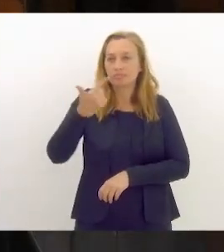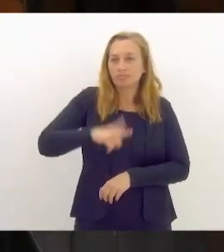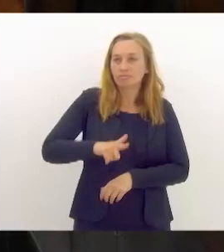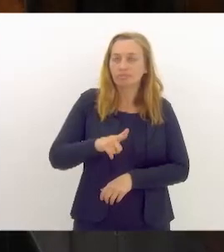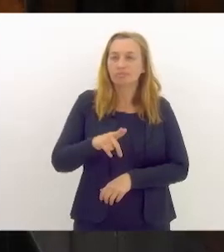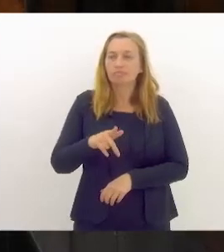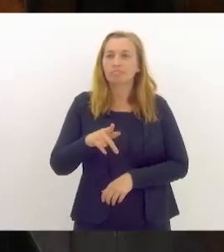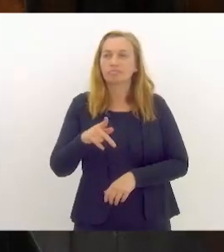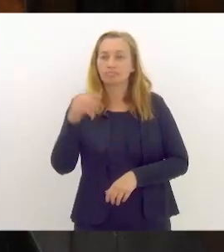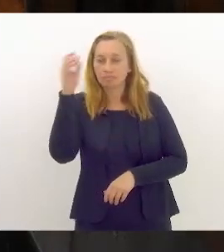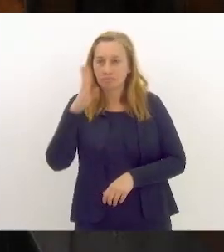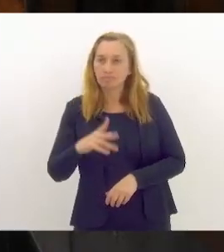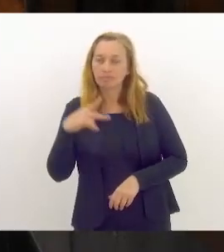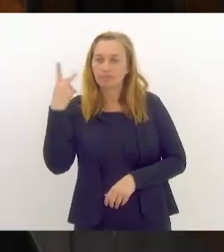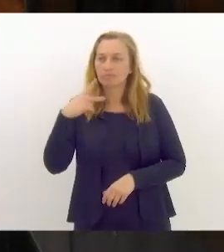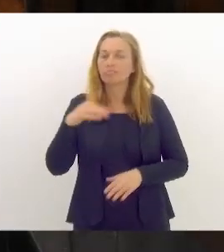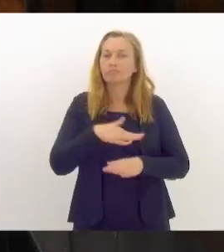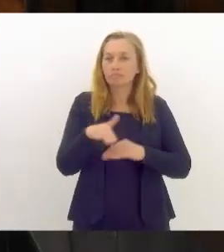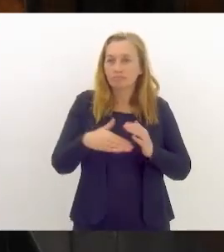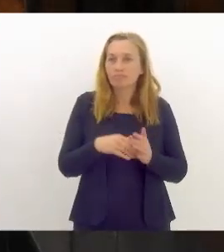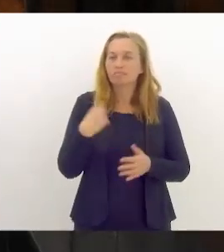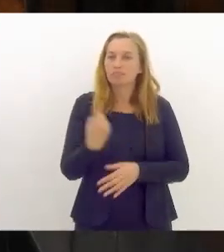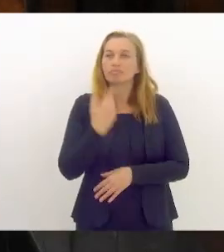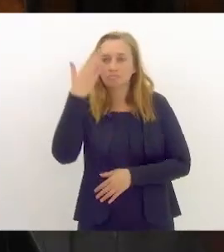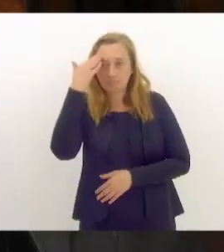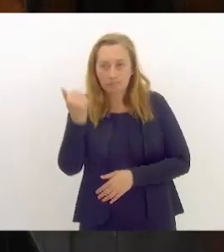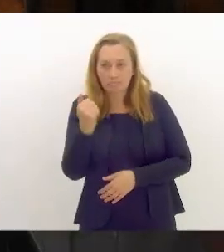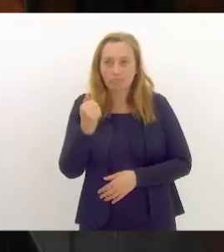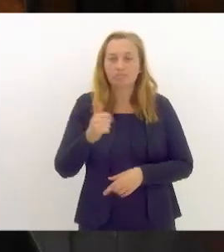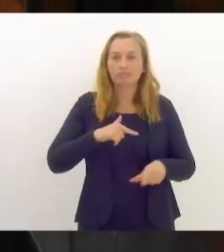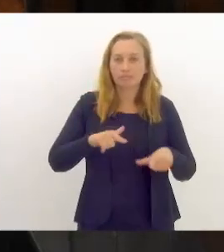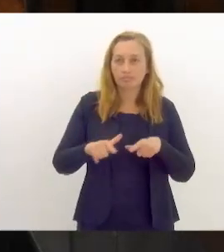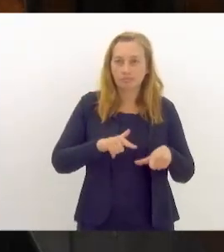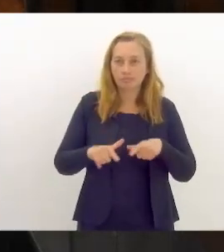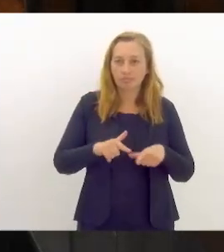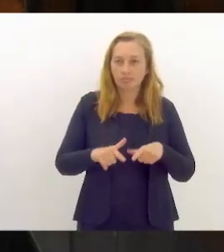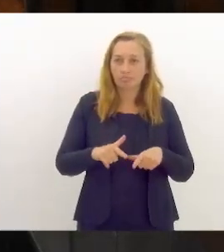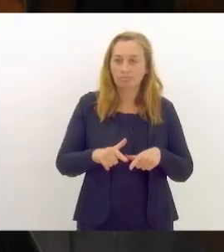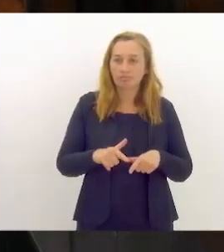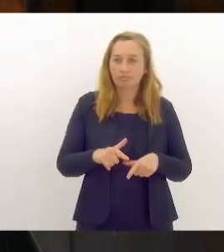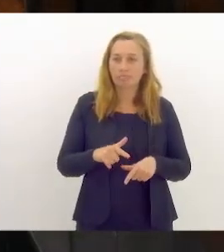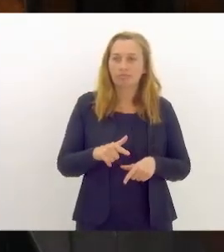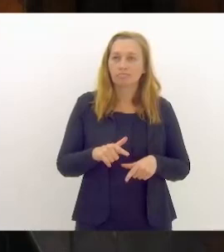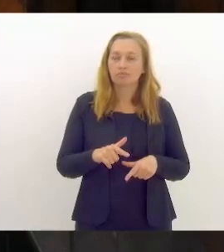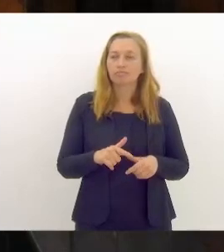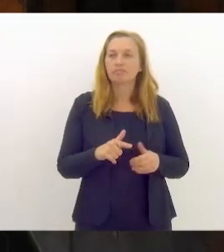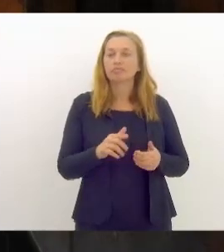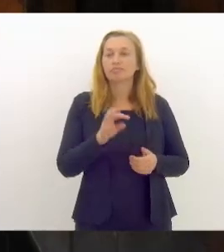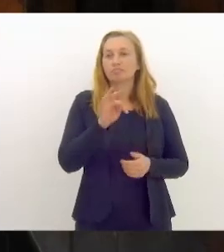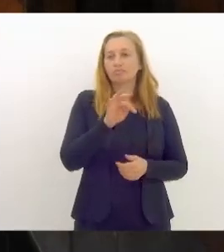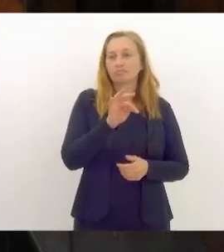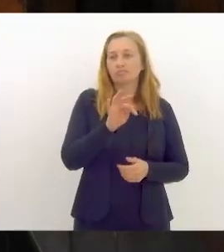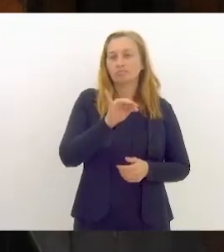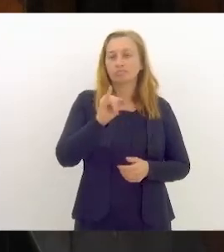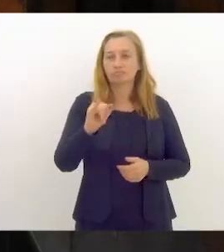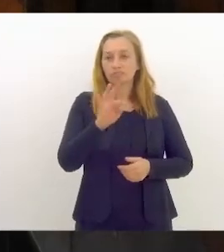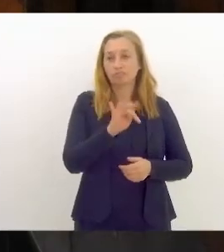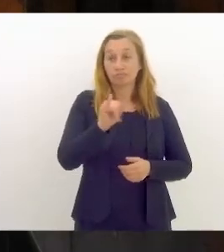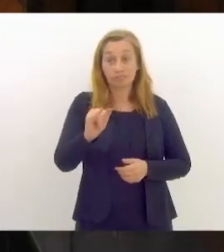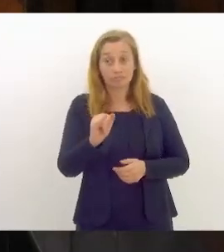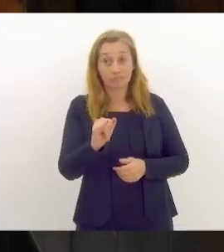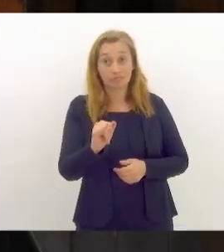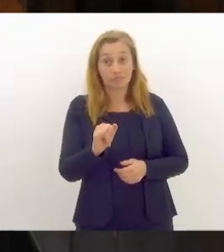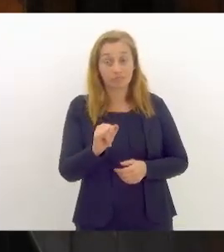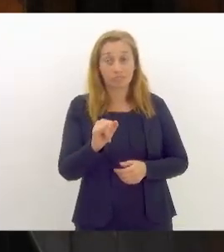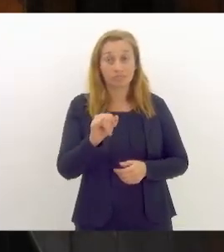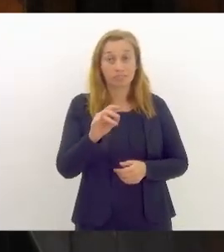política hoje todos nós sabemos escalar tal qual o Tite a Seleção Brasileira aliás tem minhas dúvidas